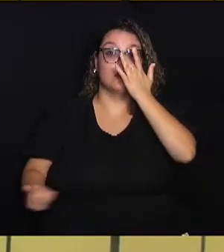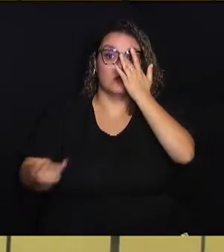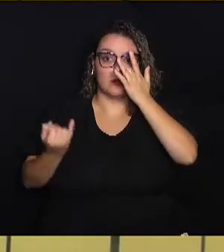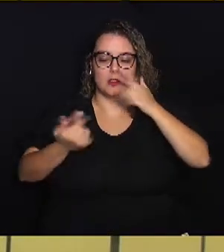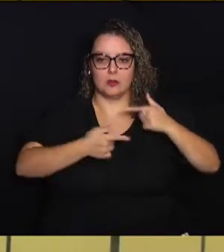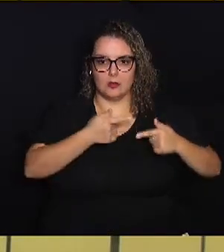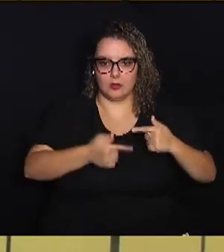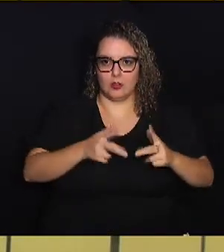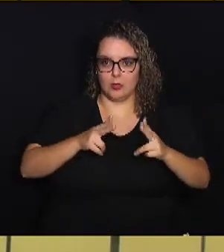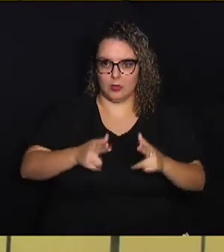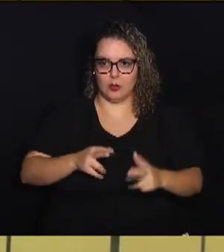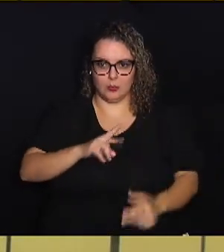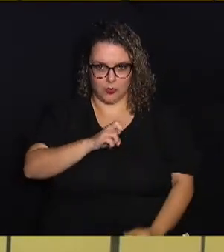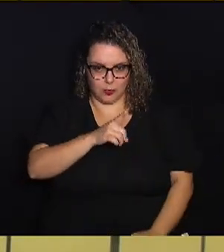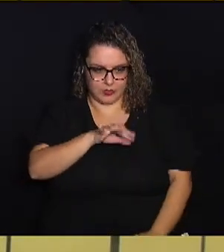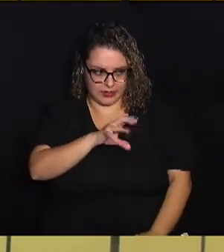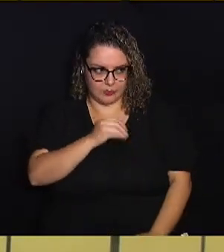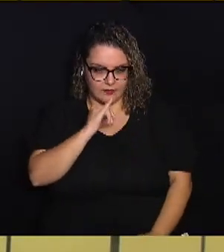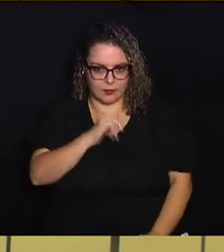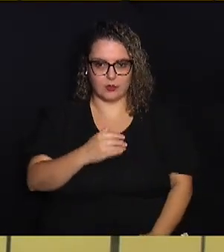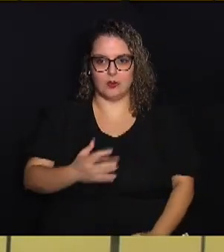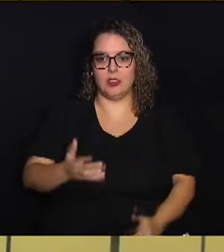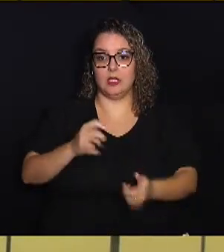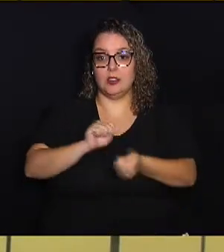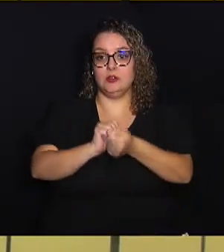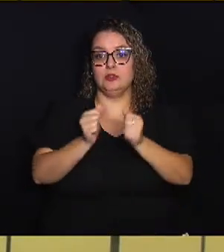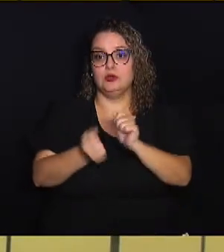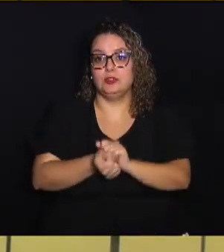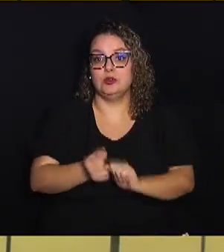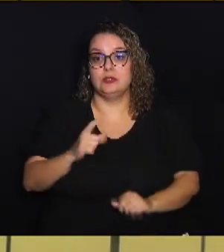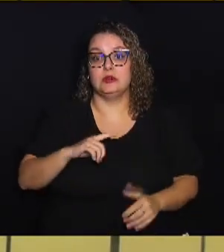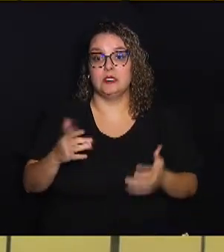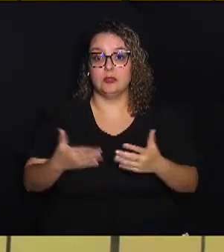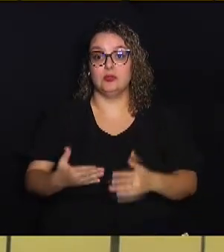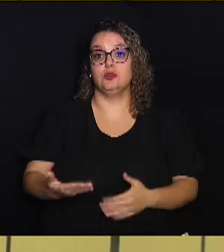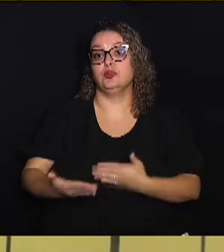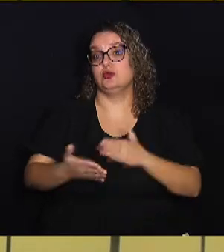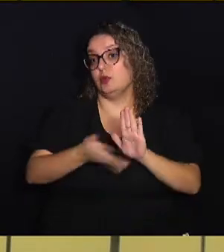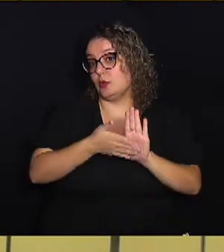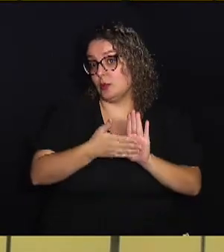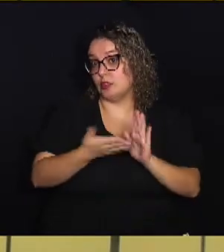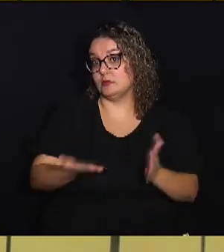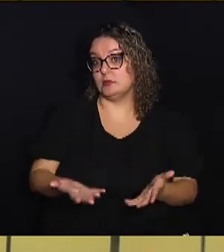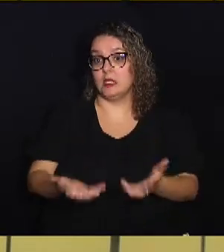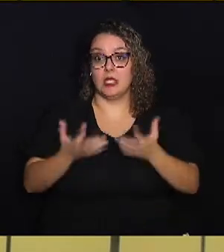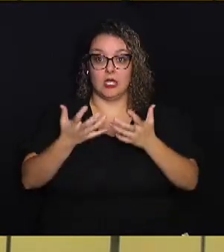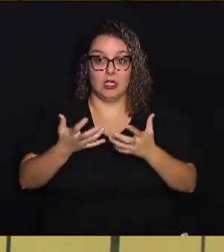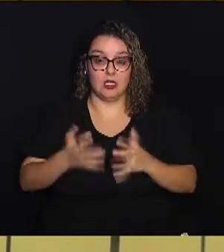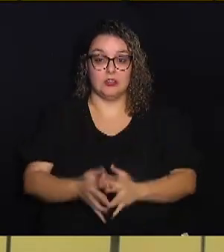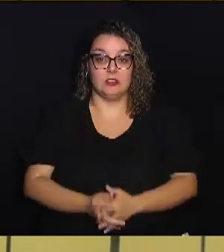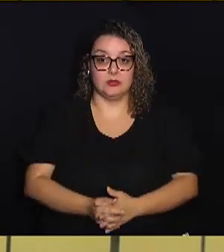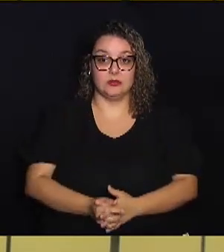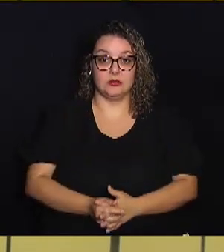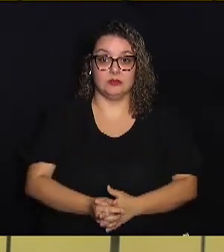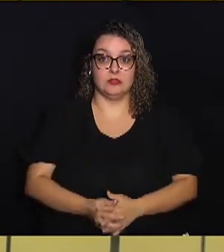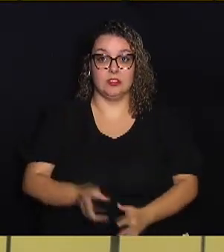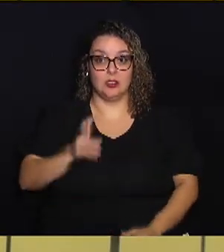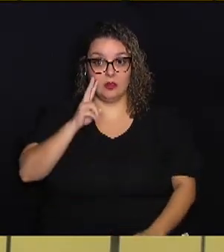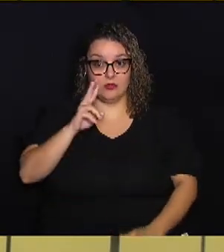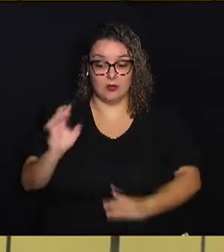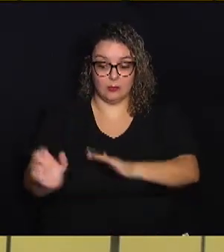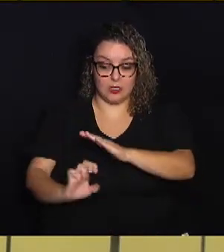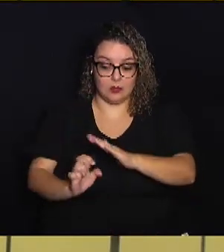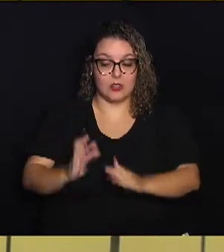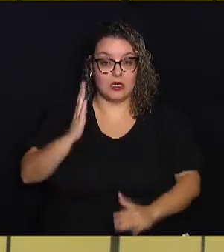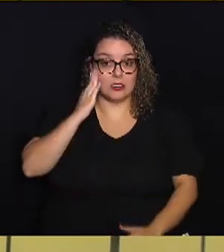assim como o Rodrigo bem falou, eles querem encaixar, eles têm hoje o propósito. Então eles querem ver uma empresa, entender